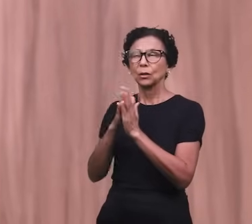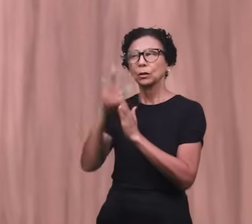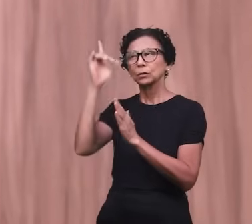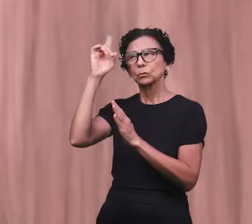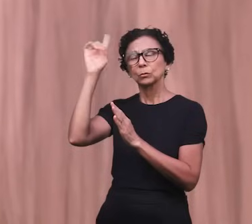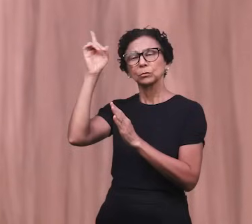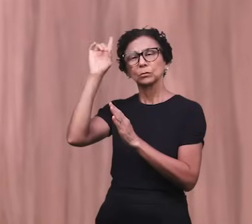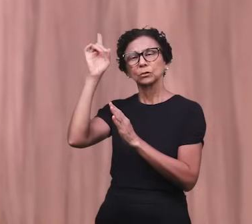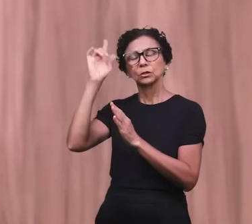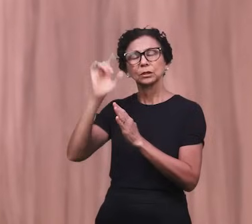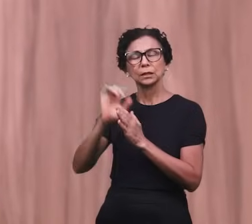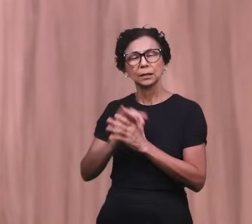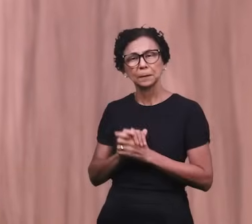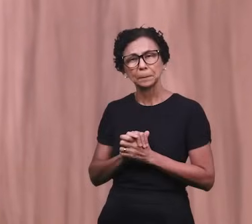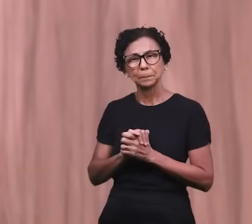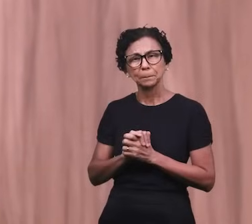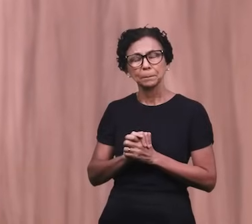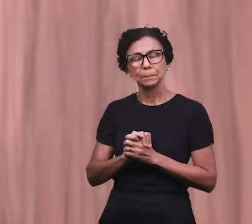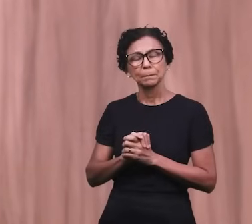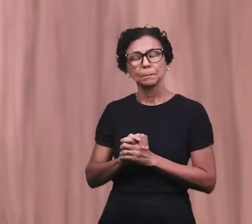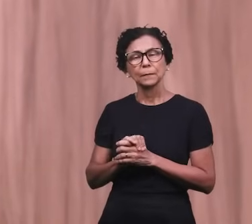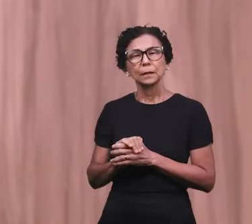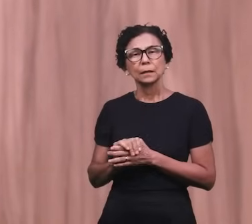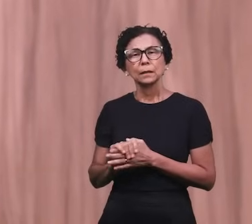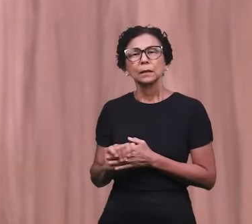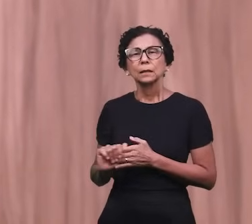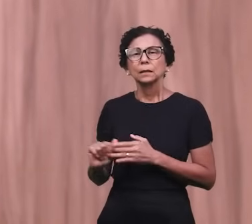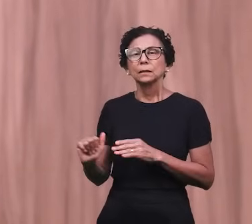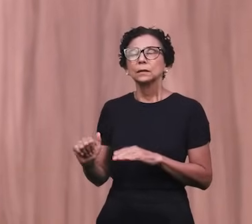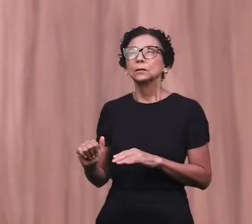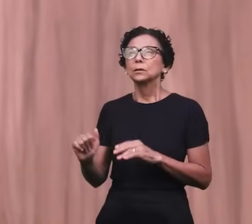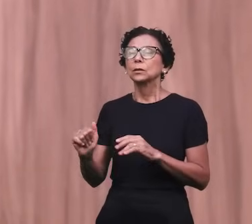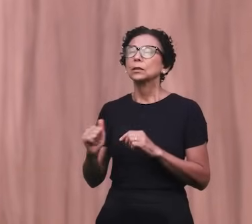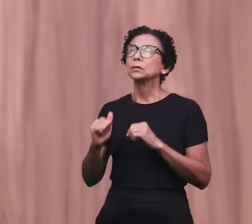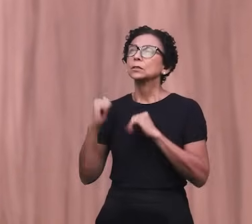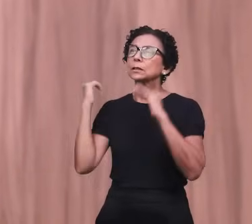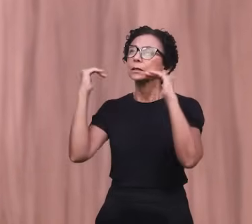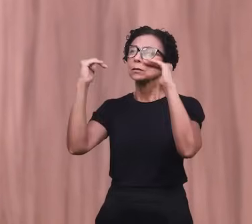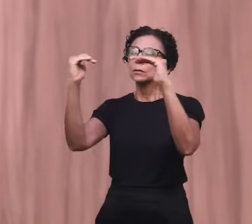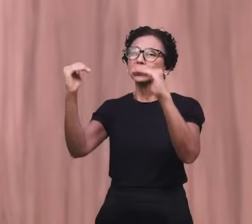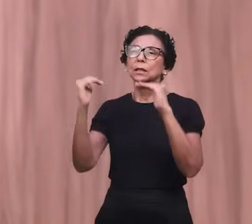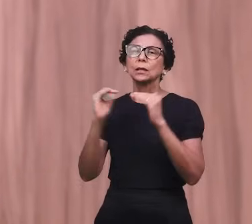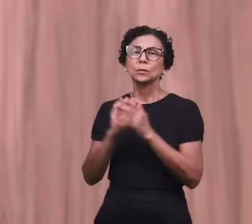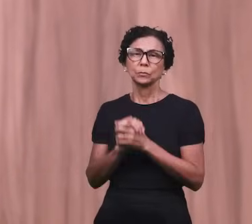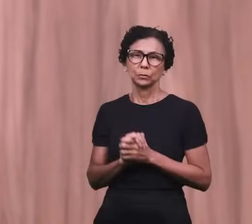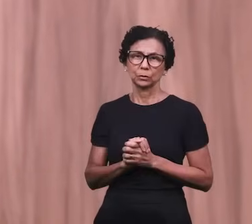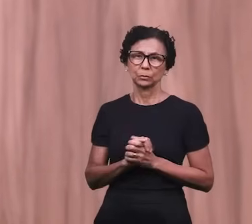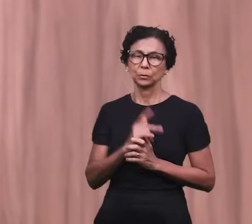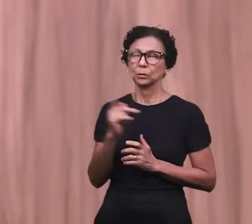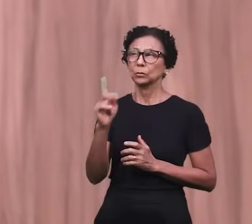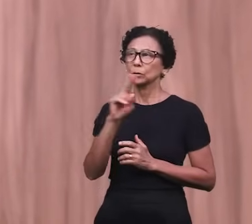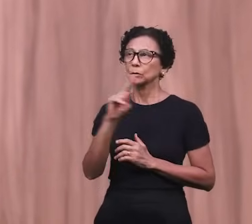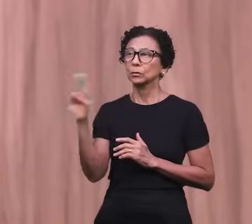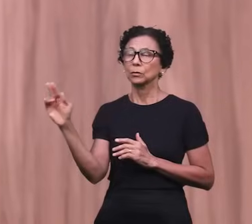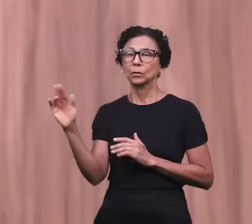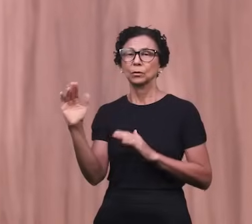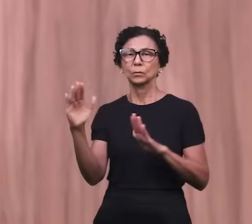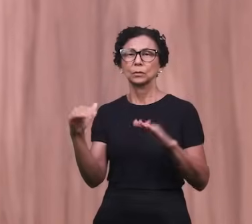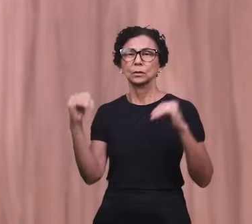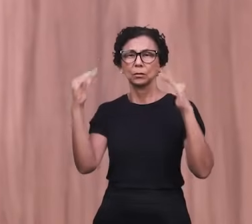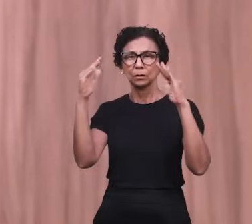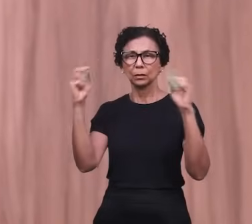tua face. Deus, nós te louvamos porque o povo anuncia o teu nome e em nosso meio, ó Deus, teu nome tem sido